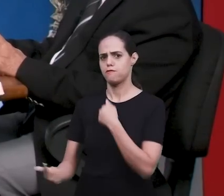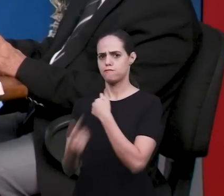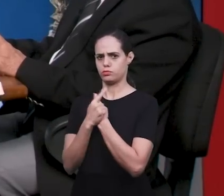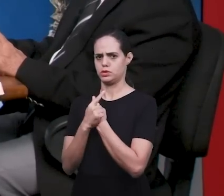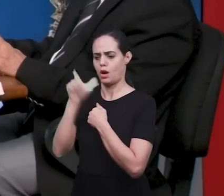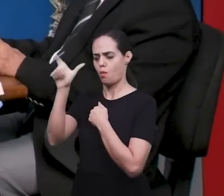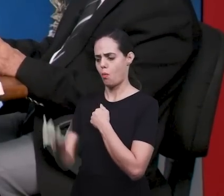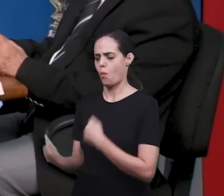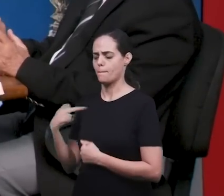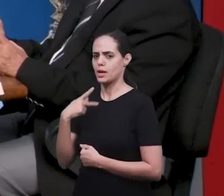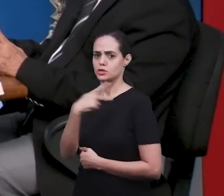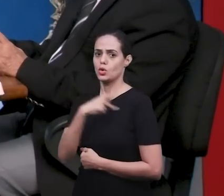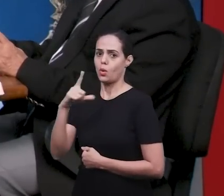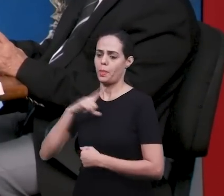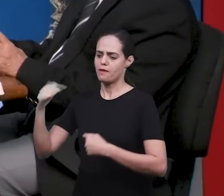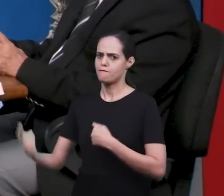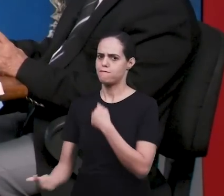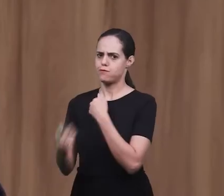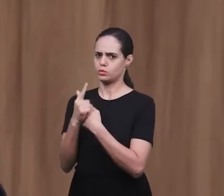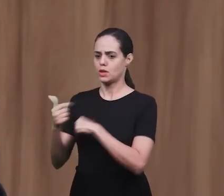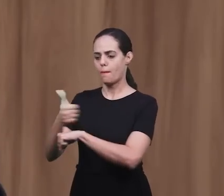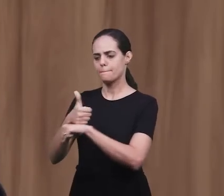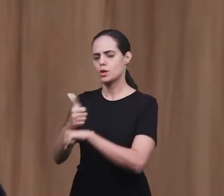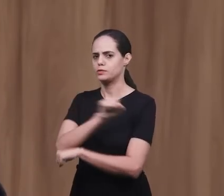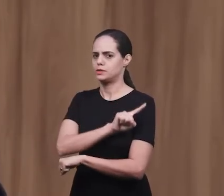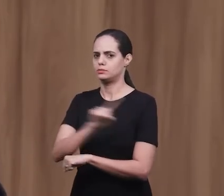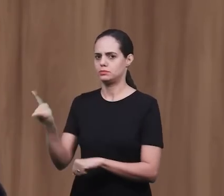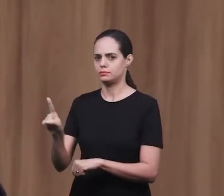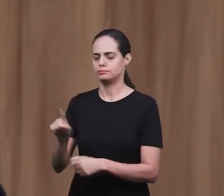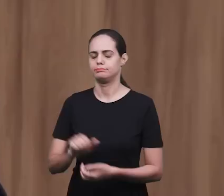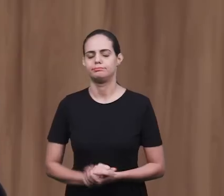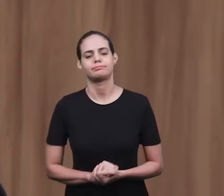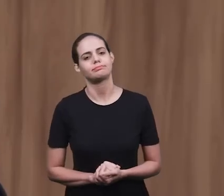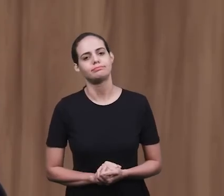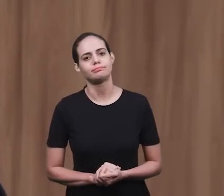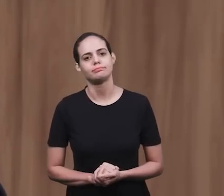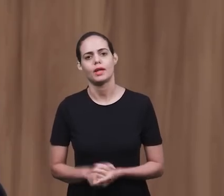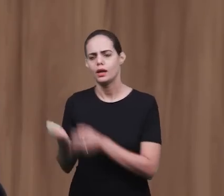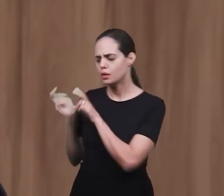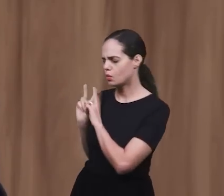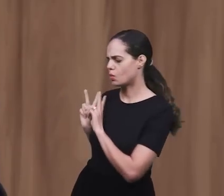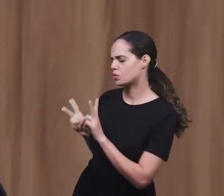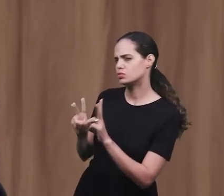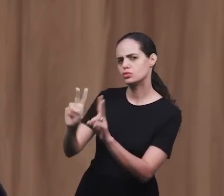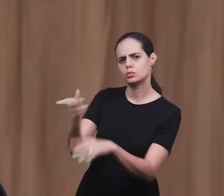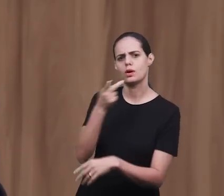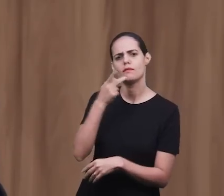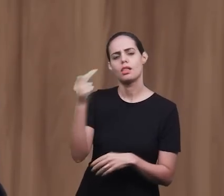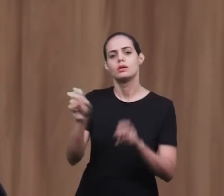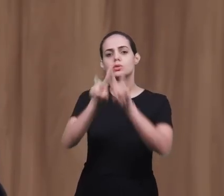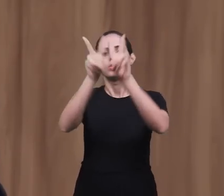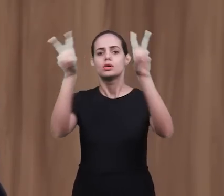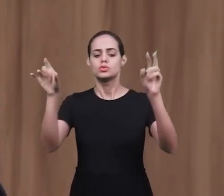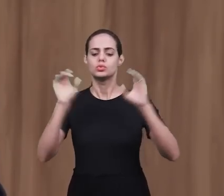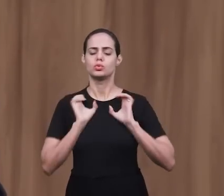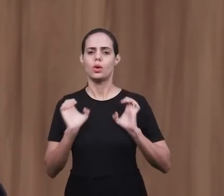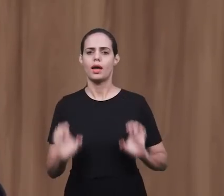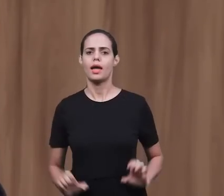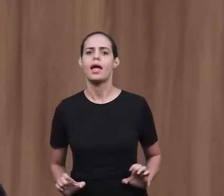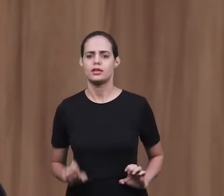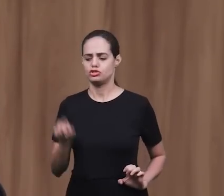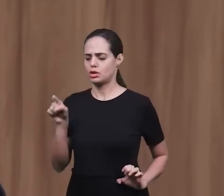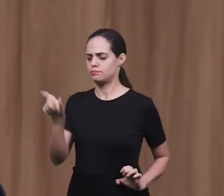né? Exatamente. Muito bem, vamos começar então falando aqui sobre a ética na vida do pastor, colocando o aspecto aqui